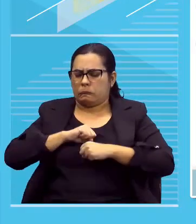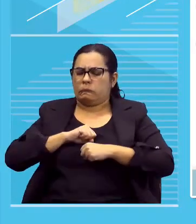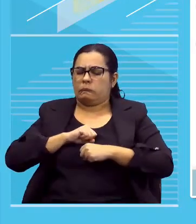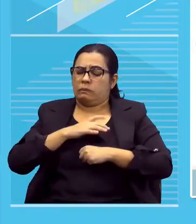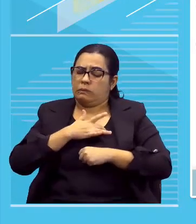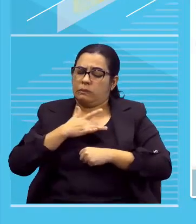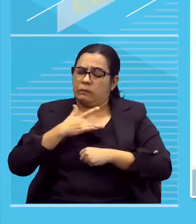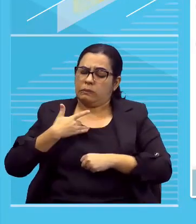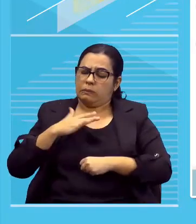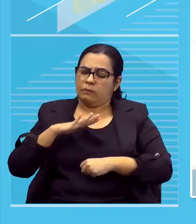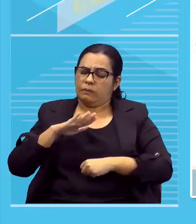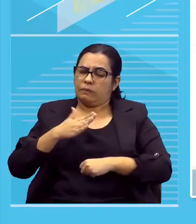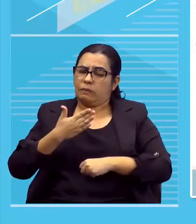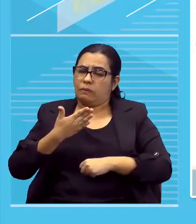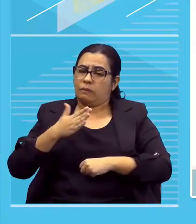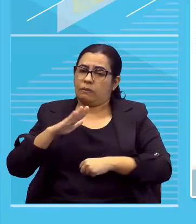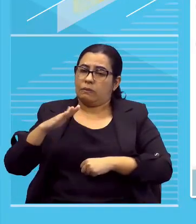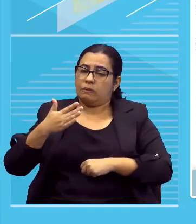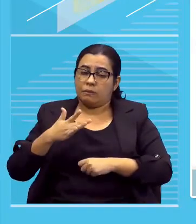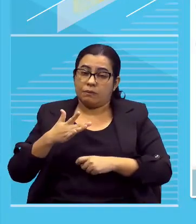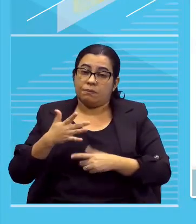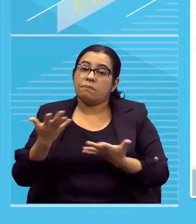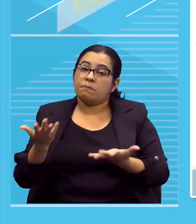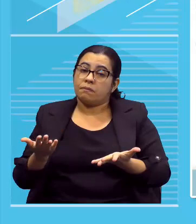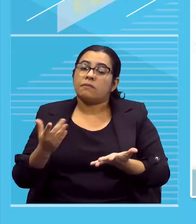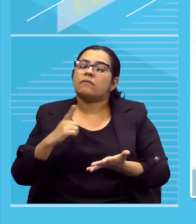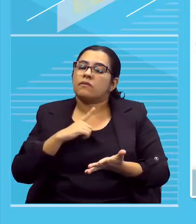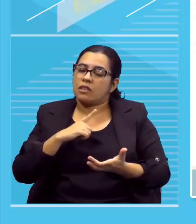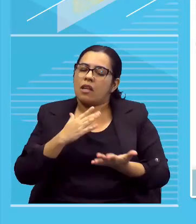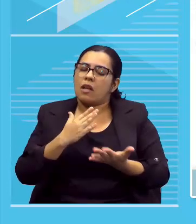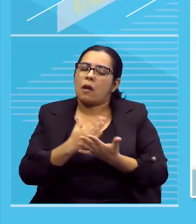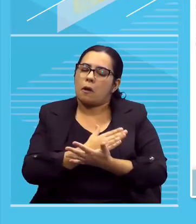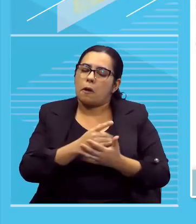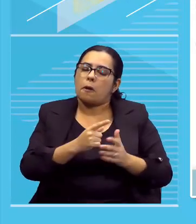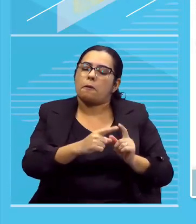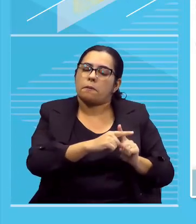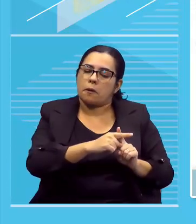mostrando os lados Popular positivo negativo